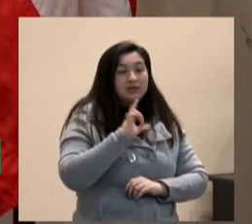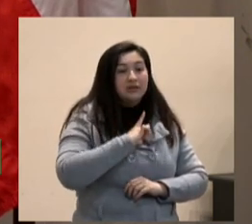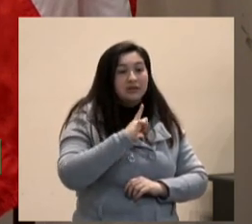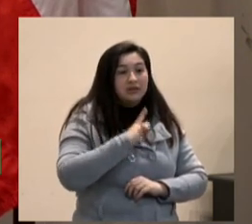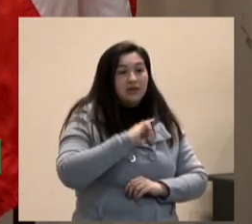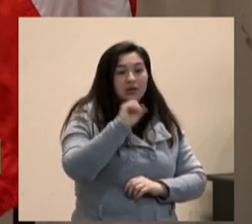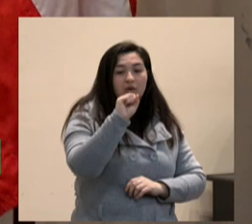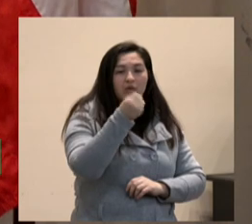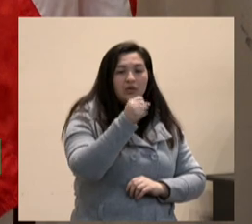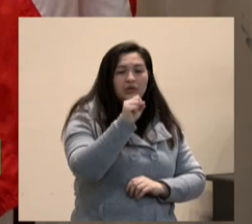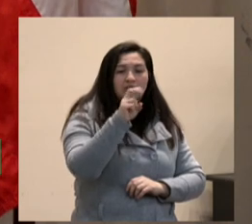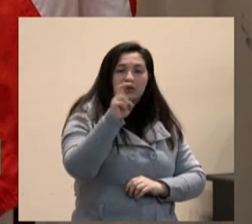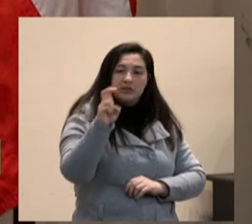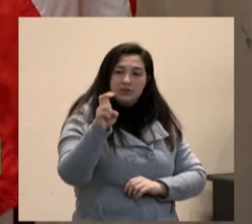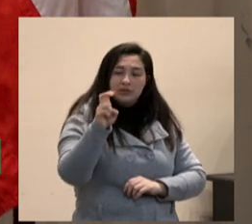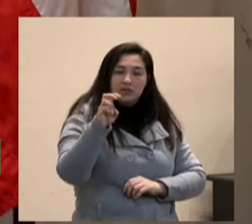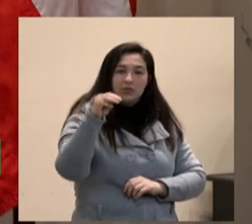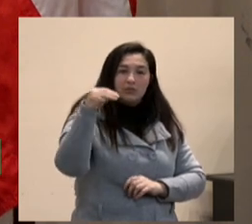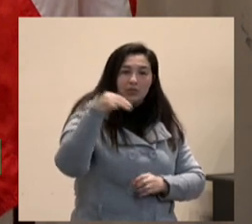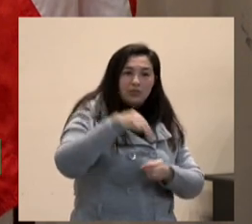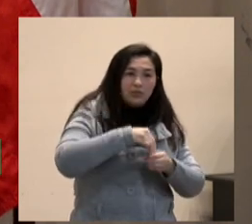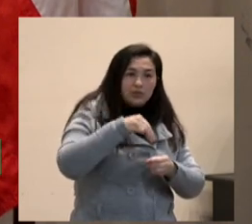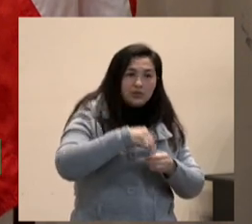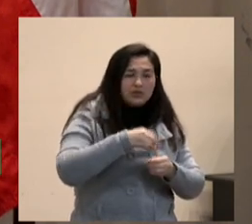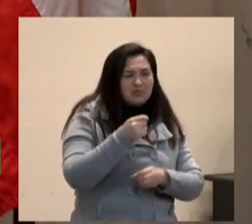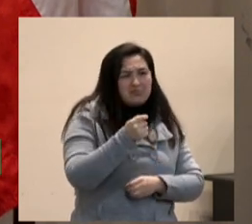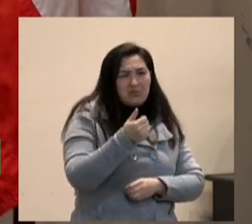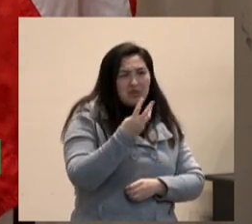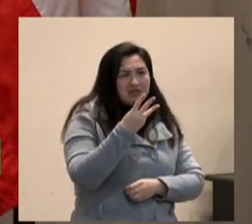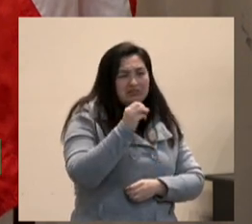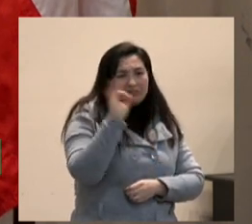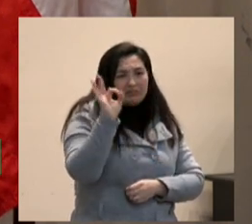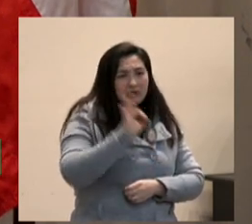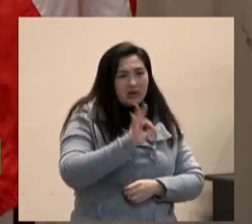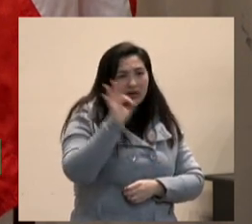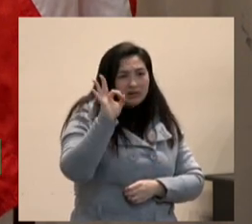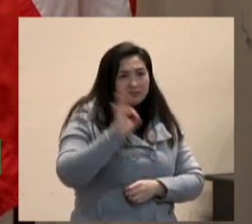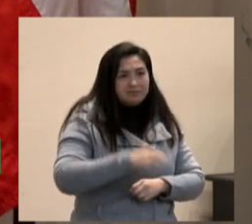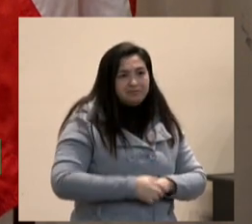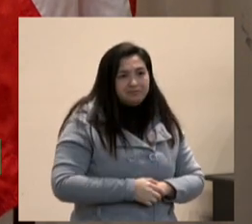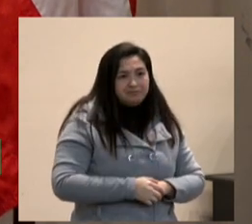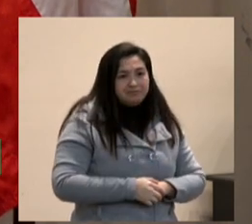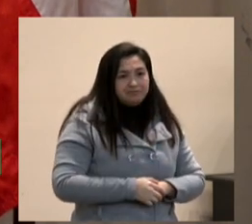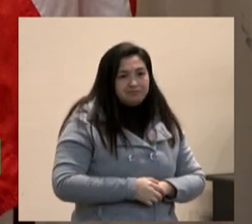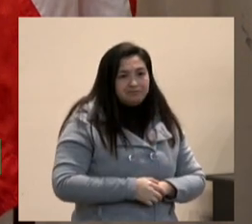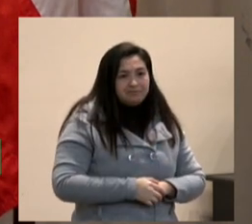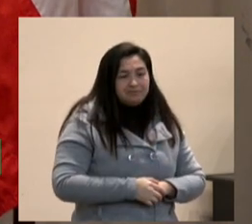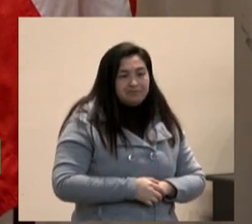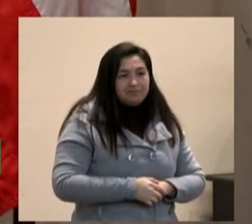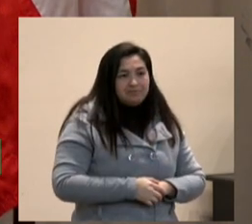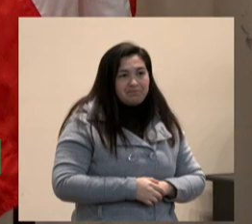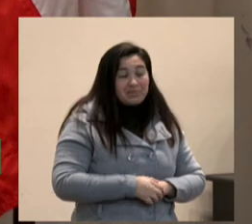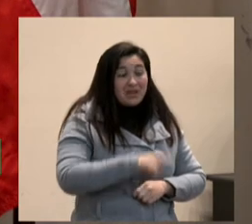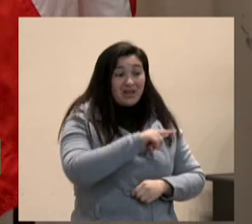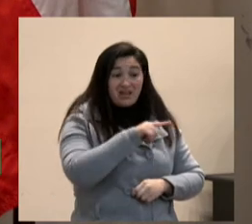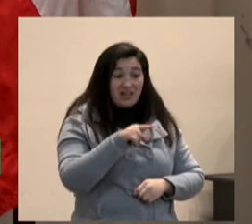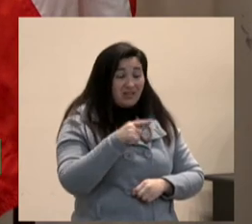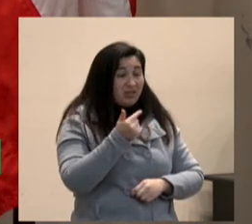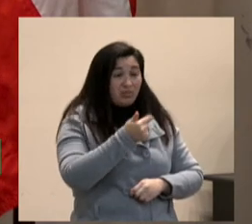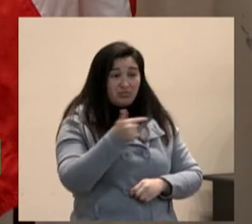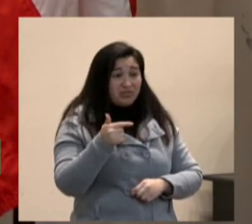85 municípios, isso dá quase 30%, de municípios que não ofertam